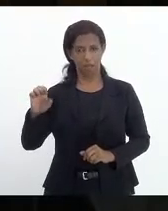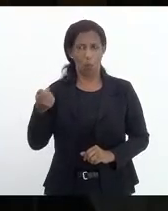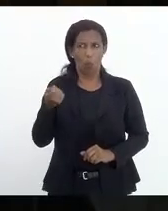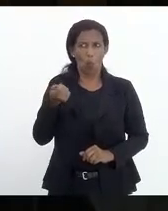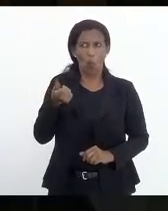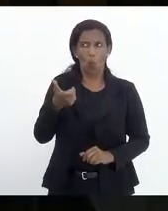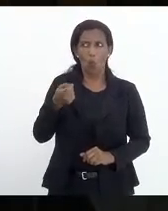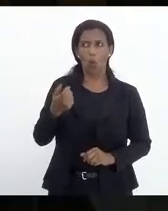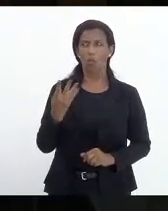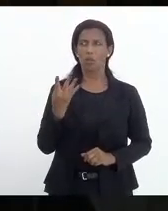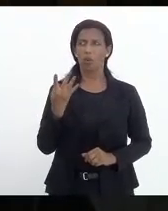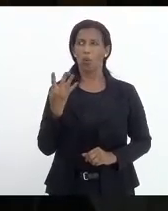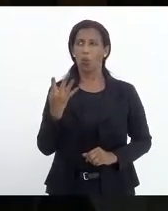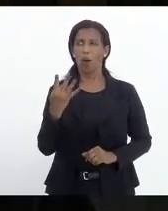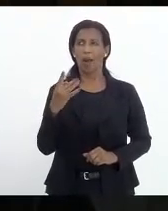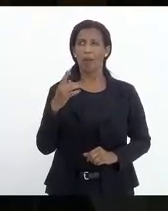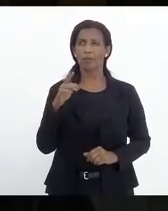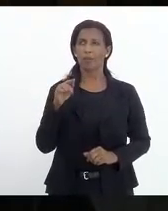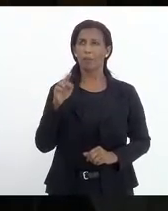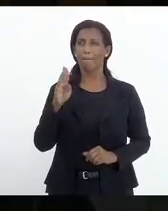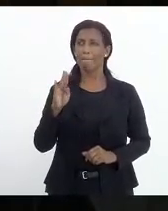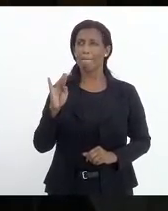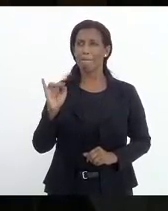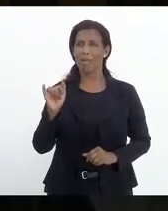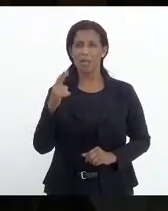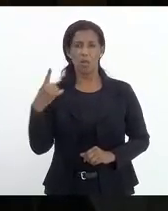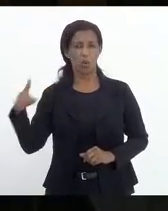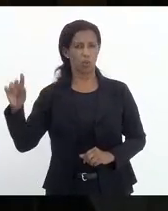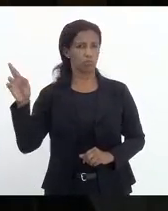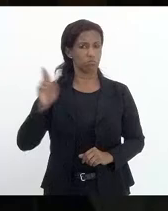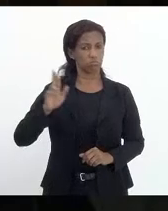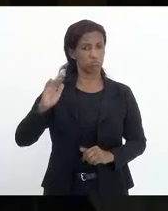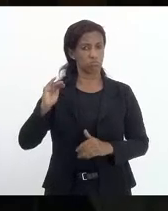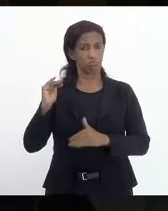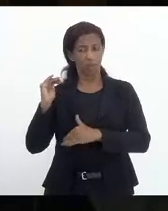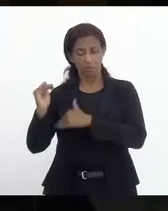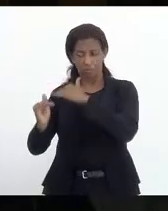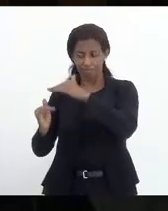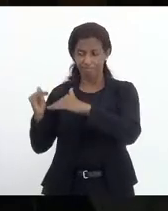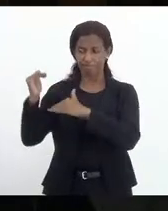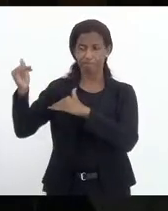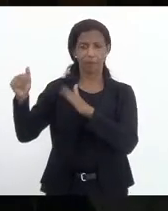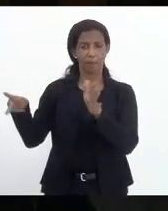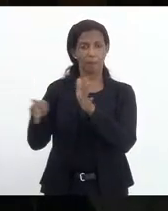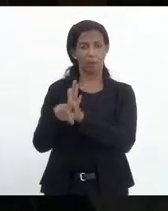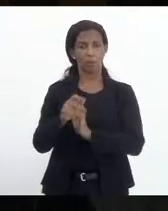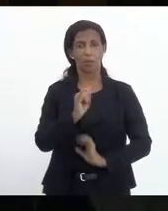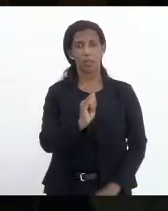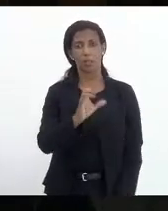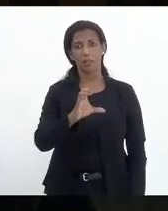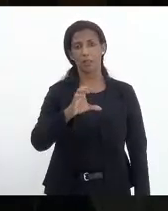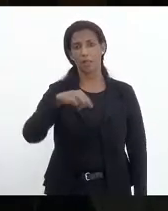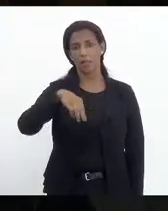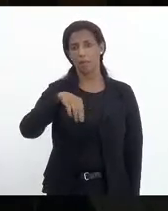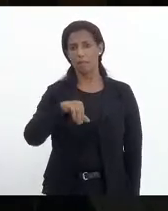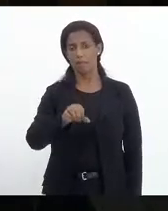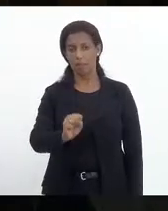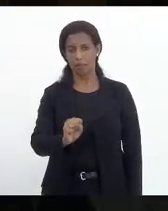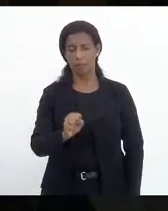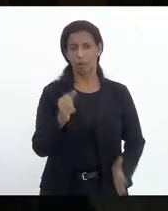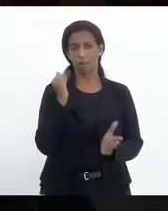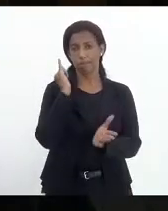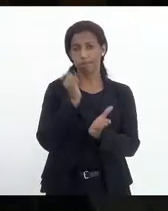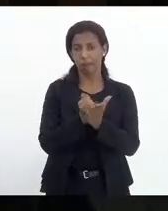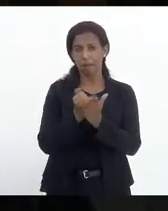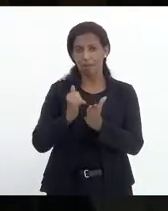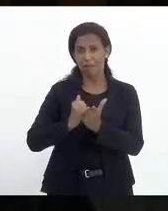A4 A4 e pouco bilhões de reagir e mais o crescimento do próprio ICMS ao